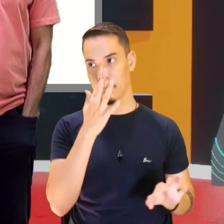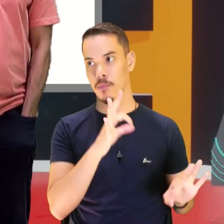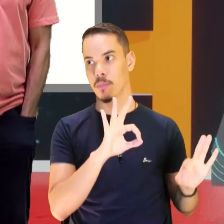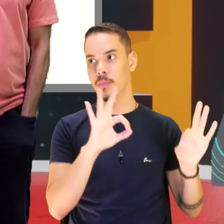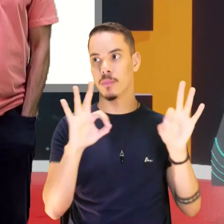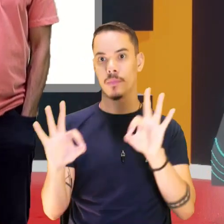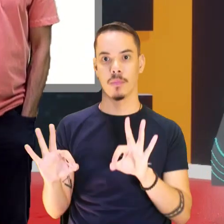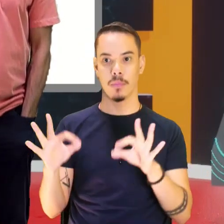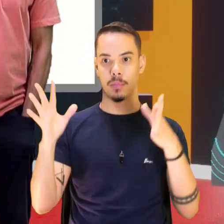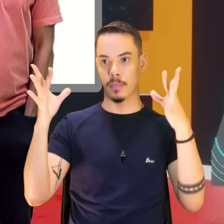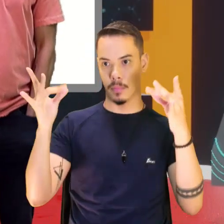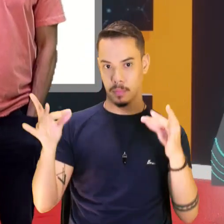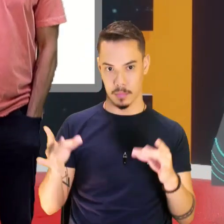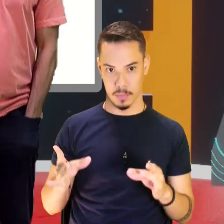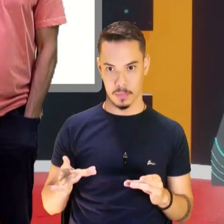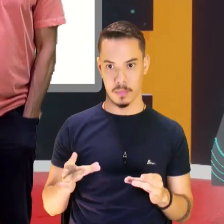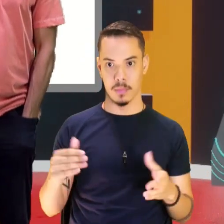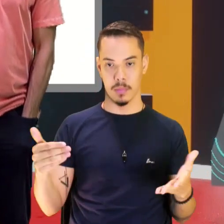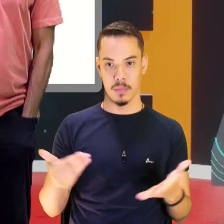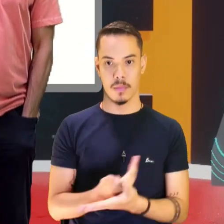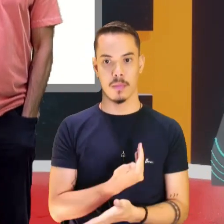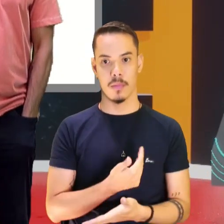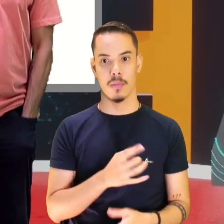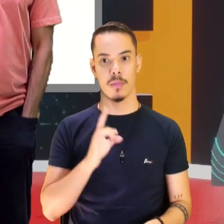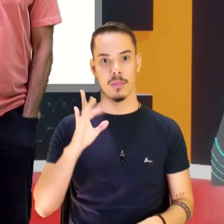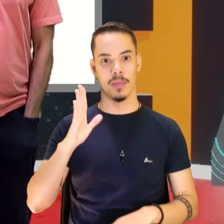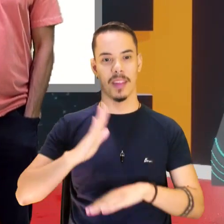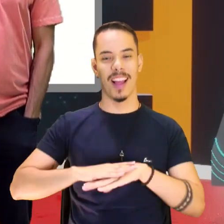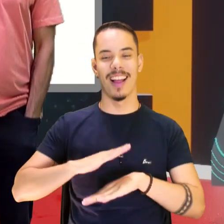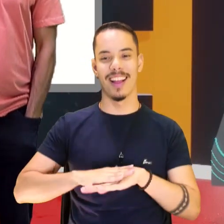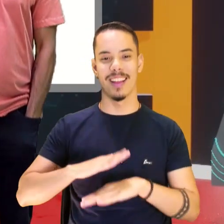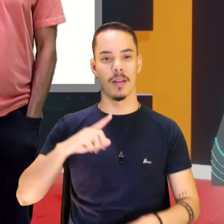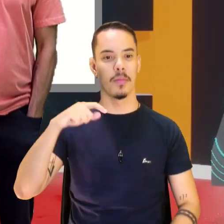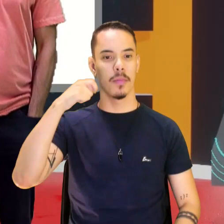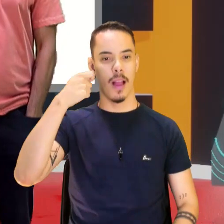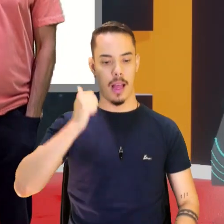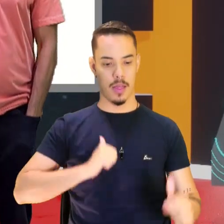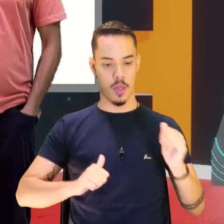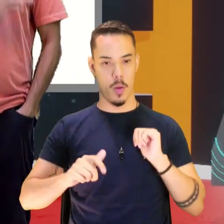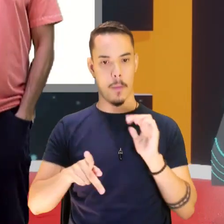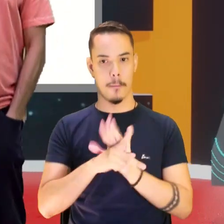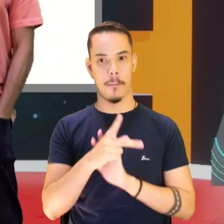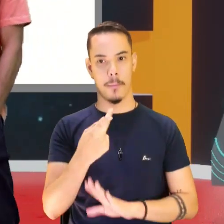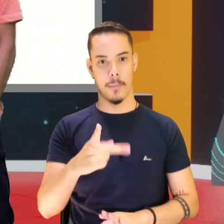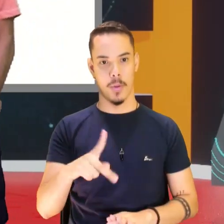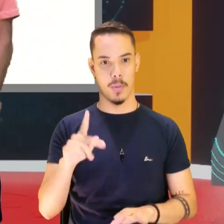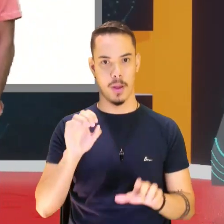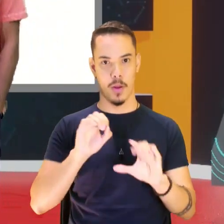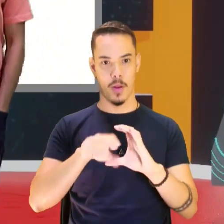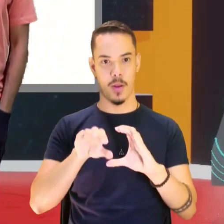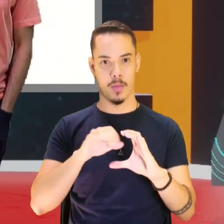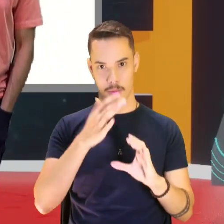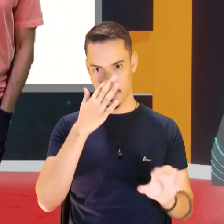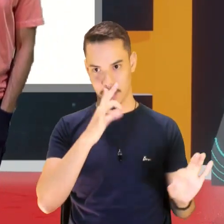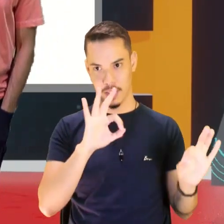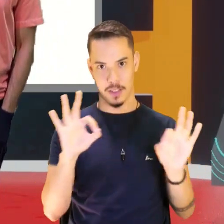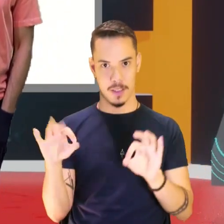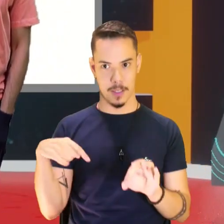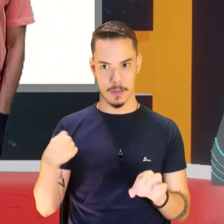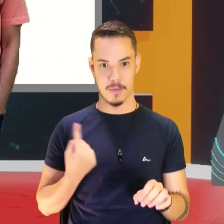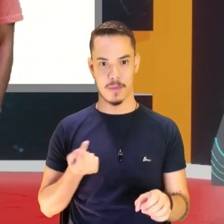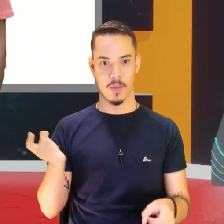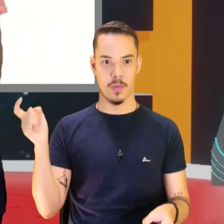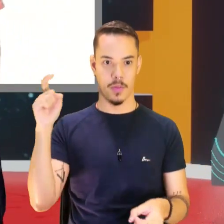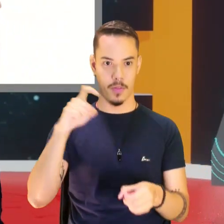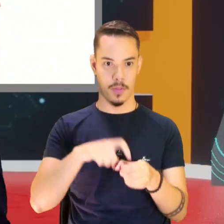esse detalhe aí de escavar um poço. E é só com atores globais. renomados. Vamos lá, vamos assistir? Já já a gente volta